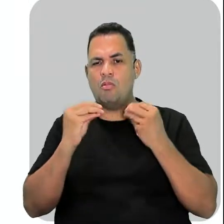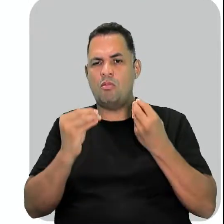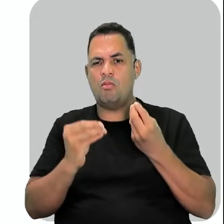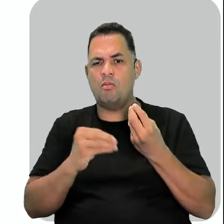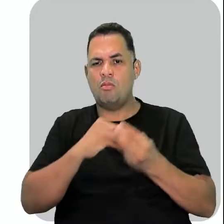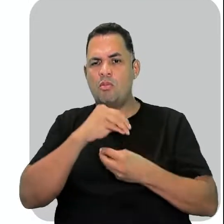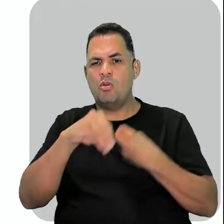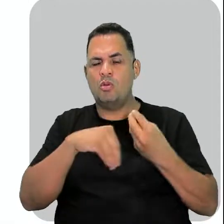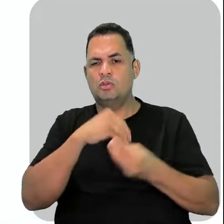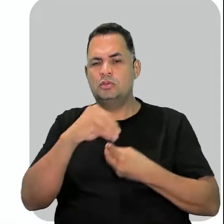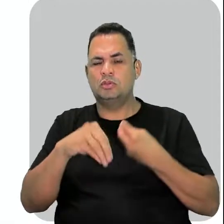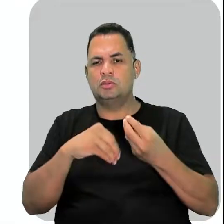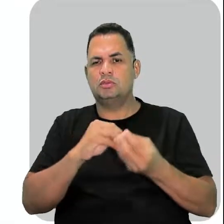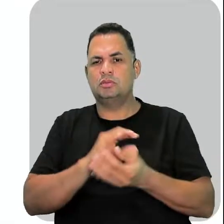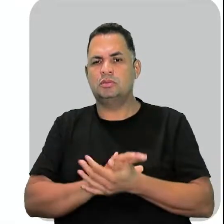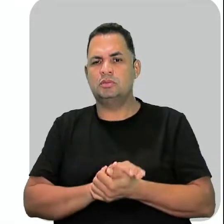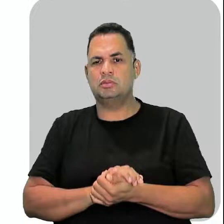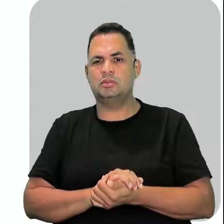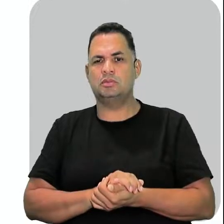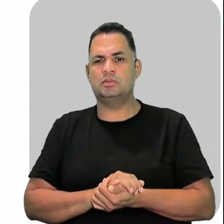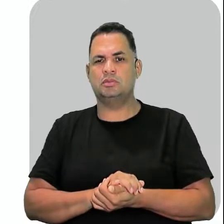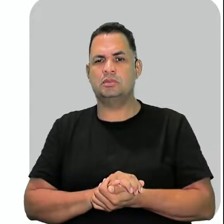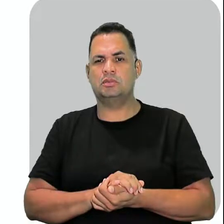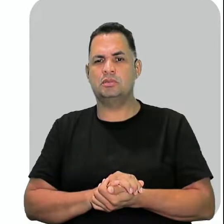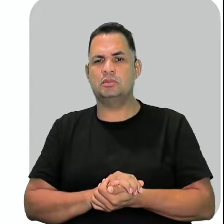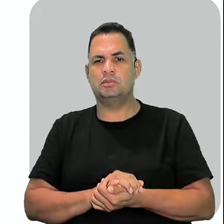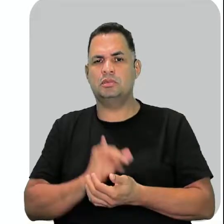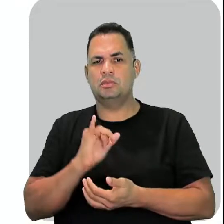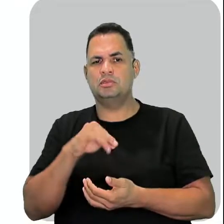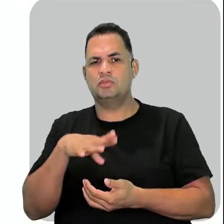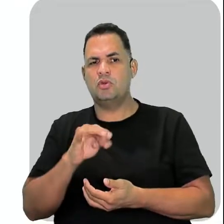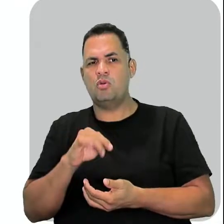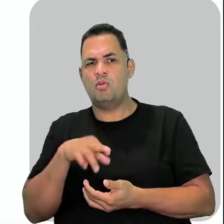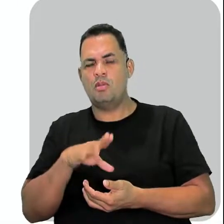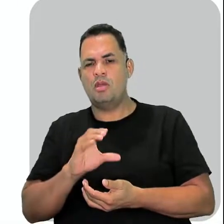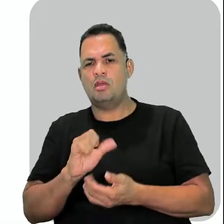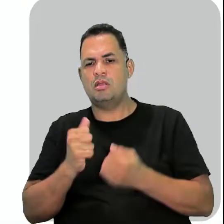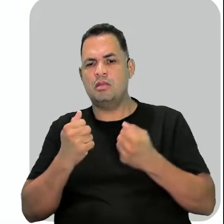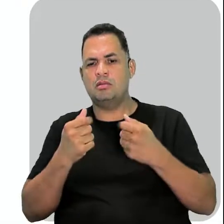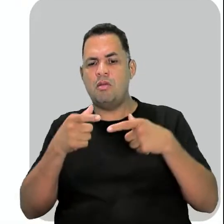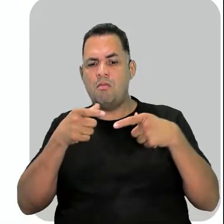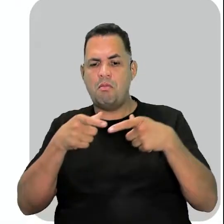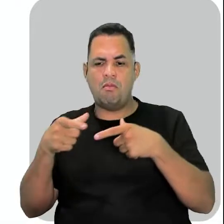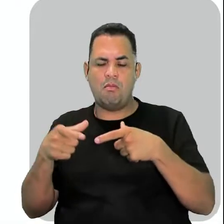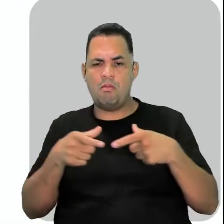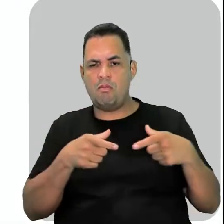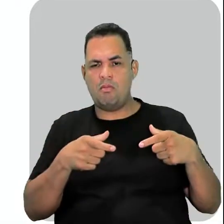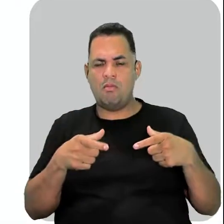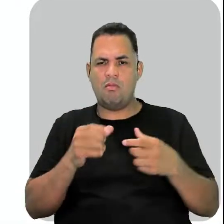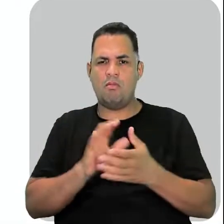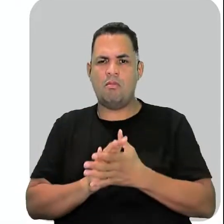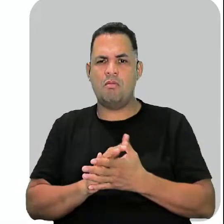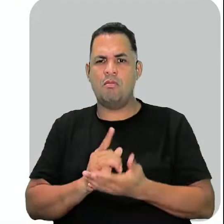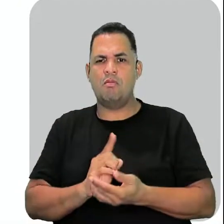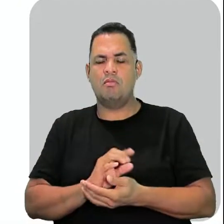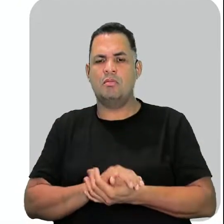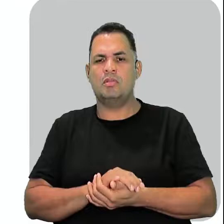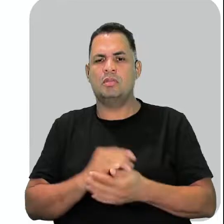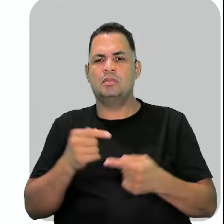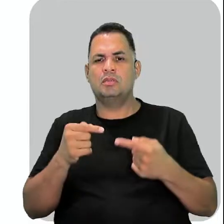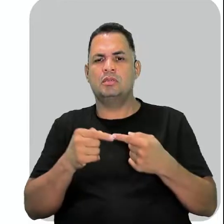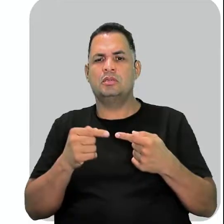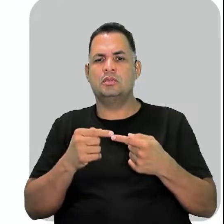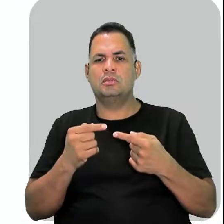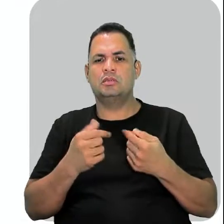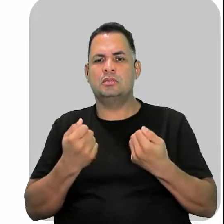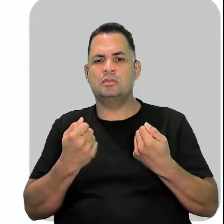devido à ligação dupla, eles vão ser o quê? Isômeros. A posição que esse ligante vai estar é